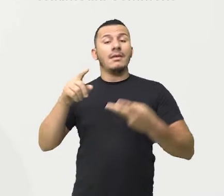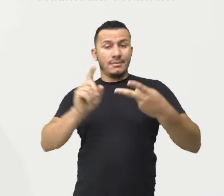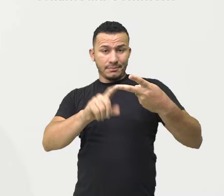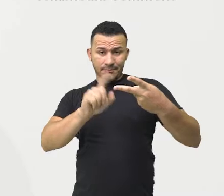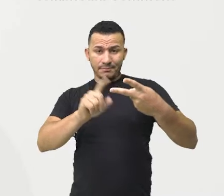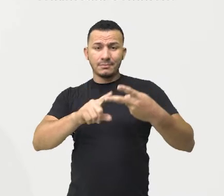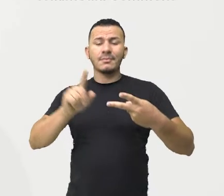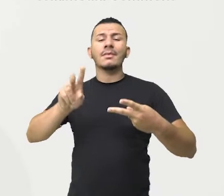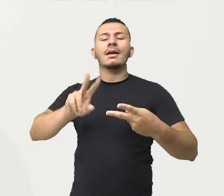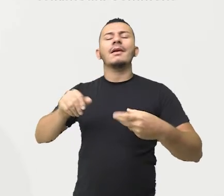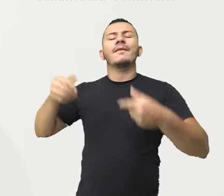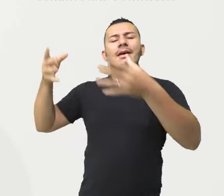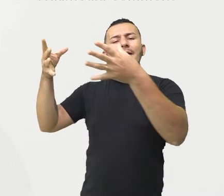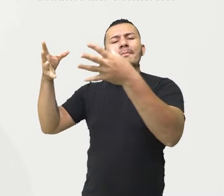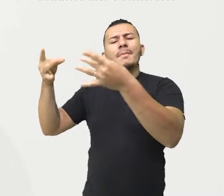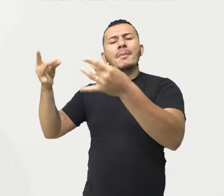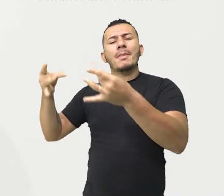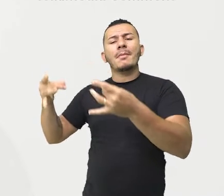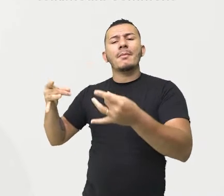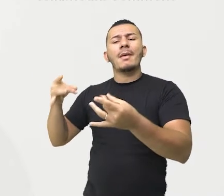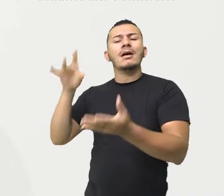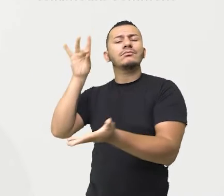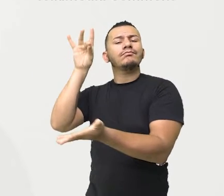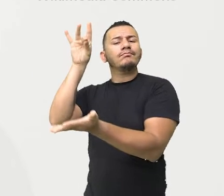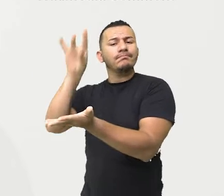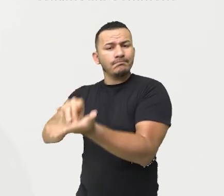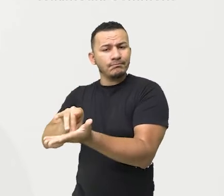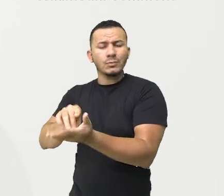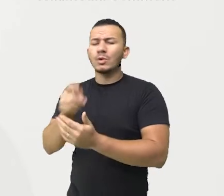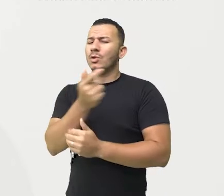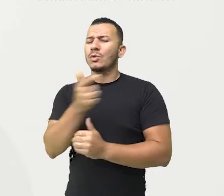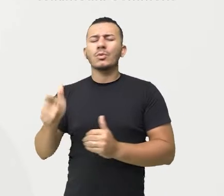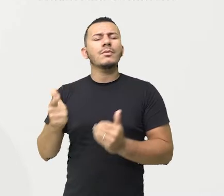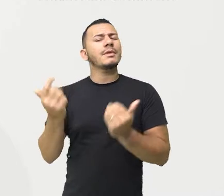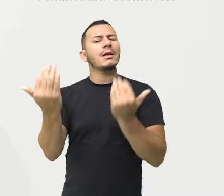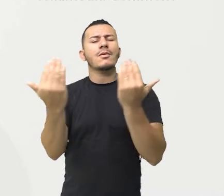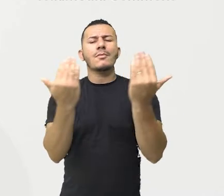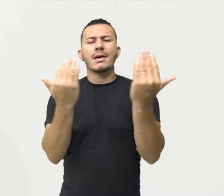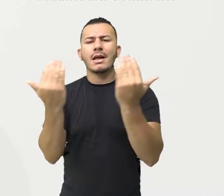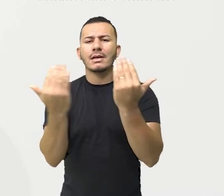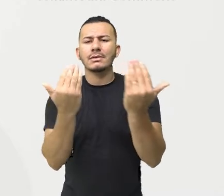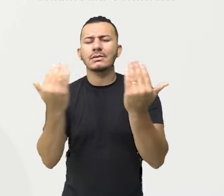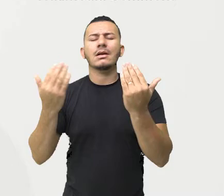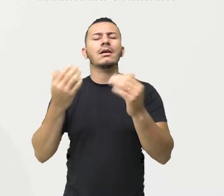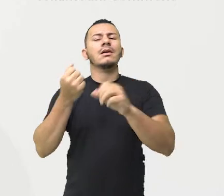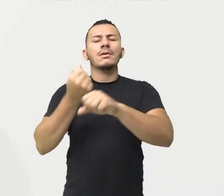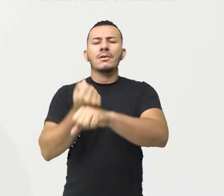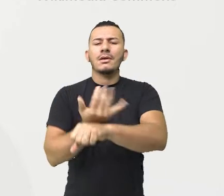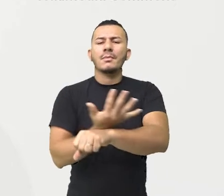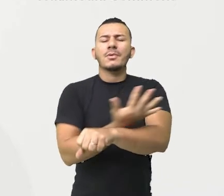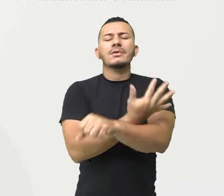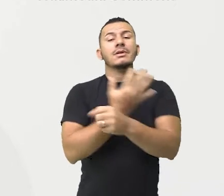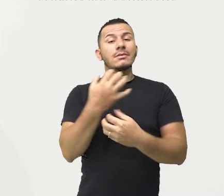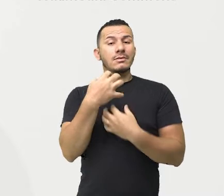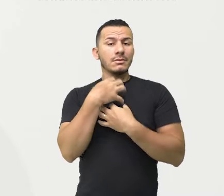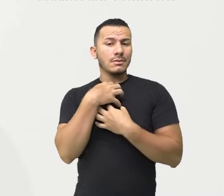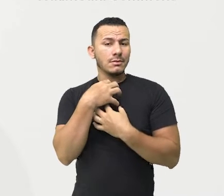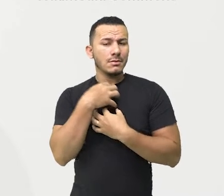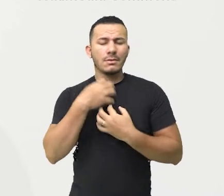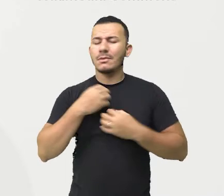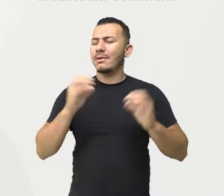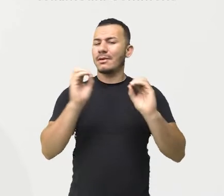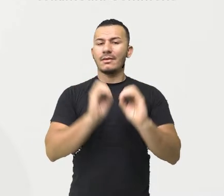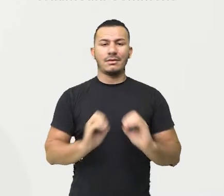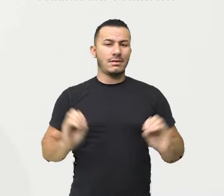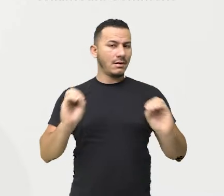forma exata e realista. Então, ele não foge para nenhuma emoção, não se prende